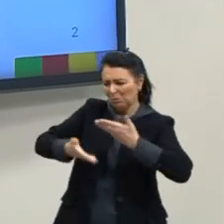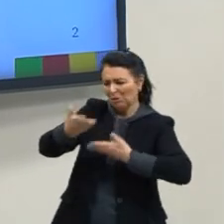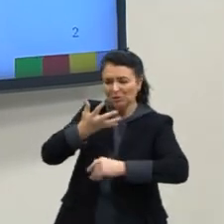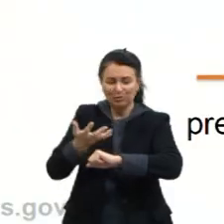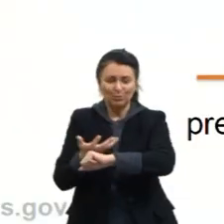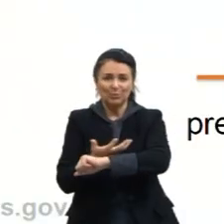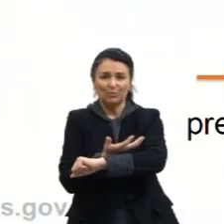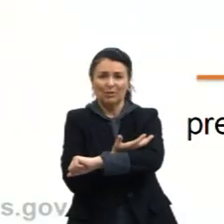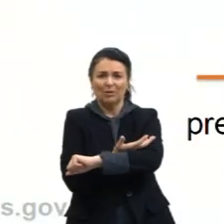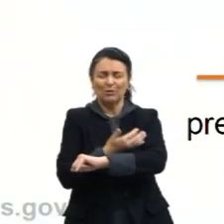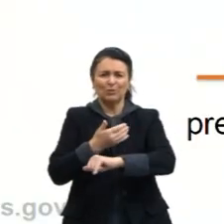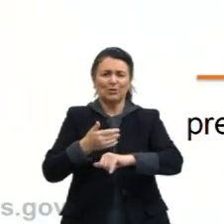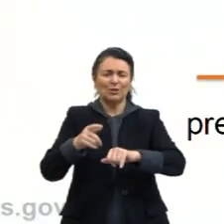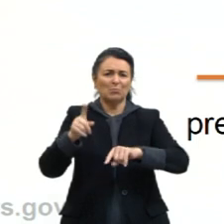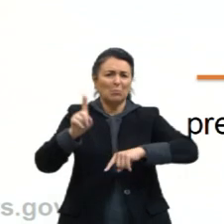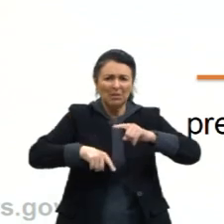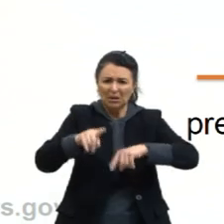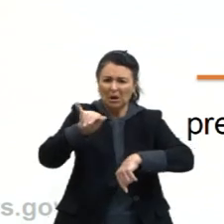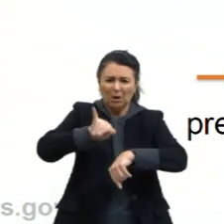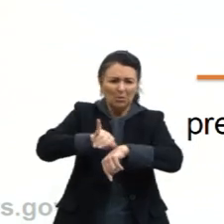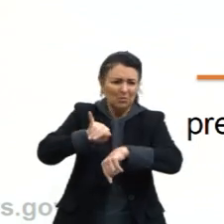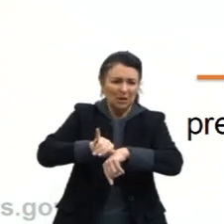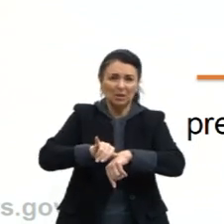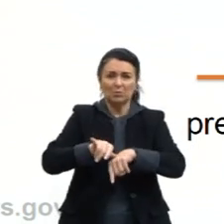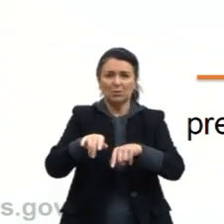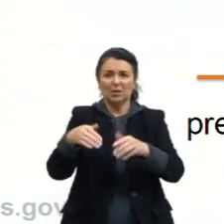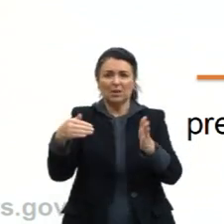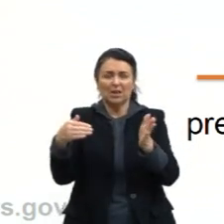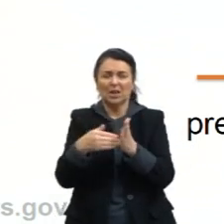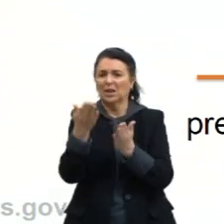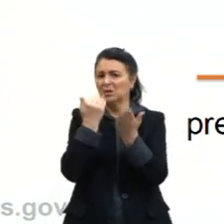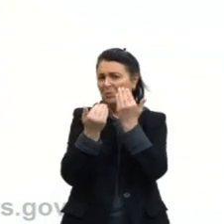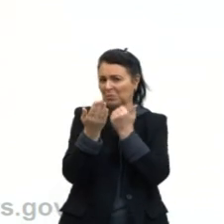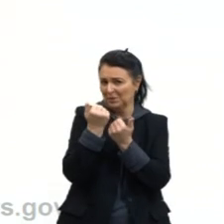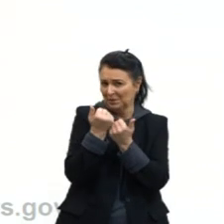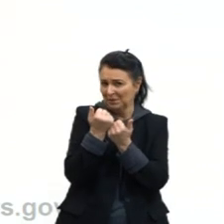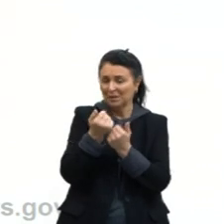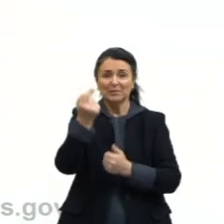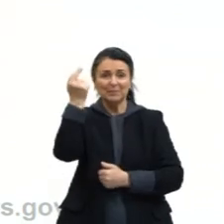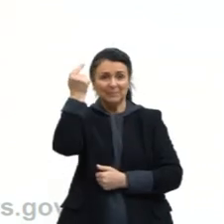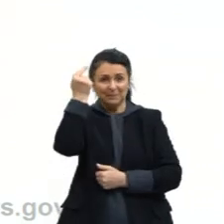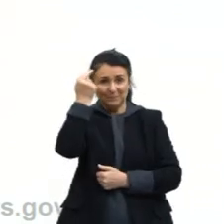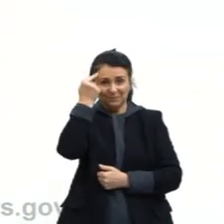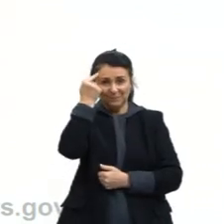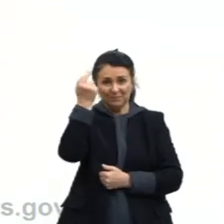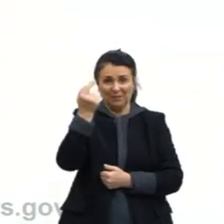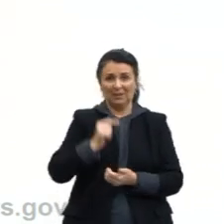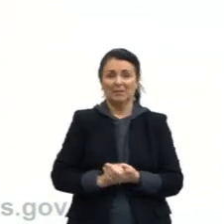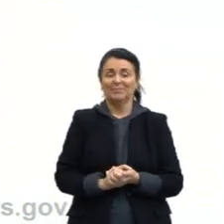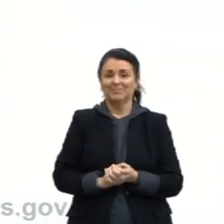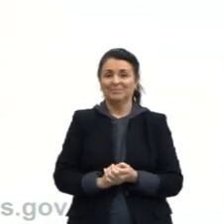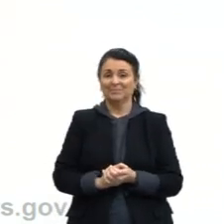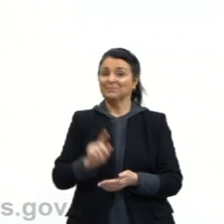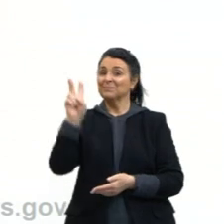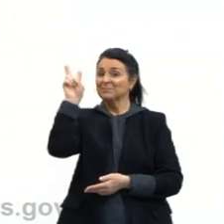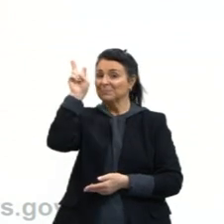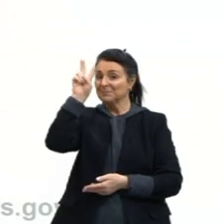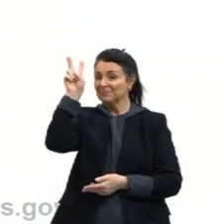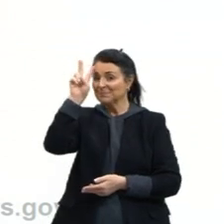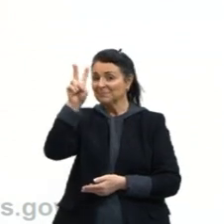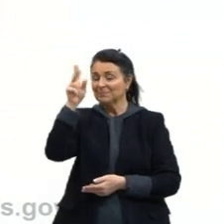de objetos e e lanche nem pensar bom então só para relembrar